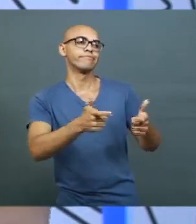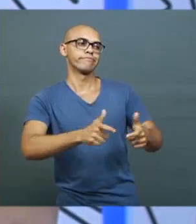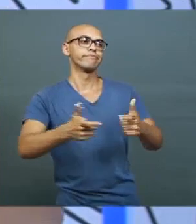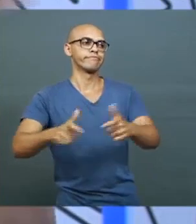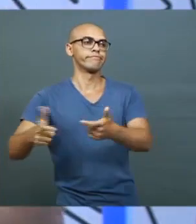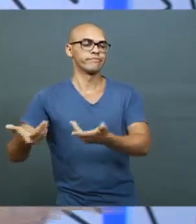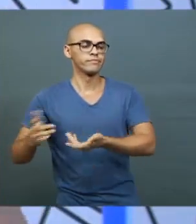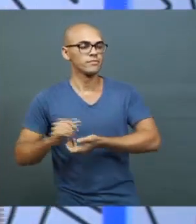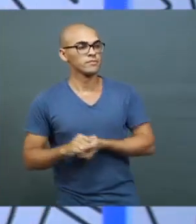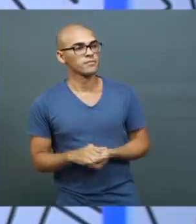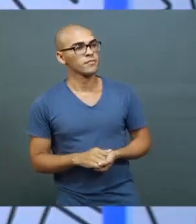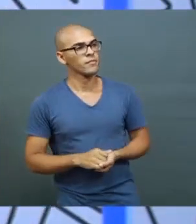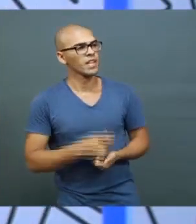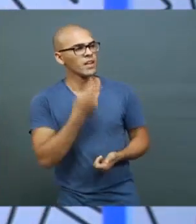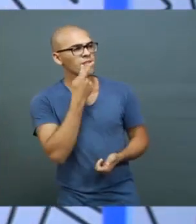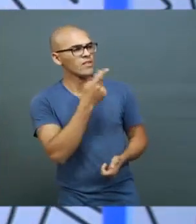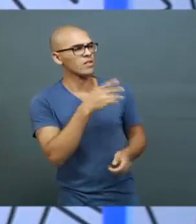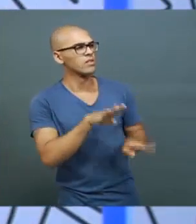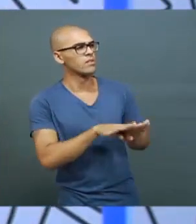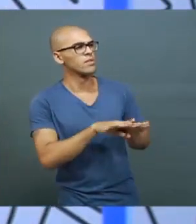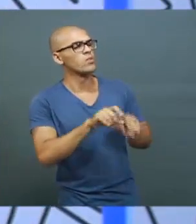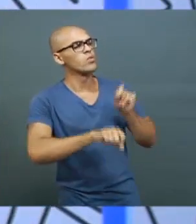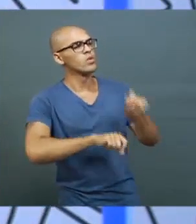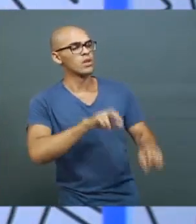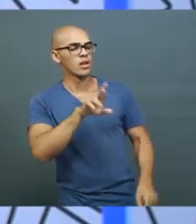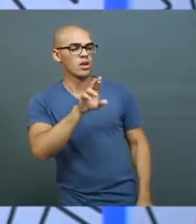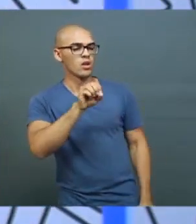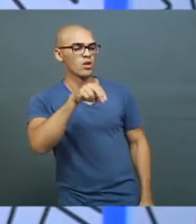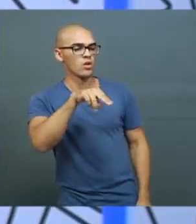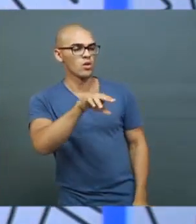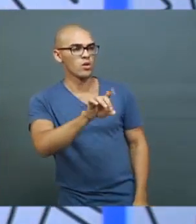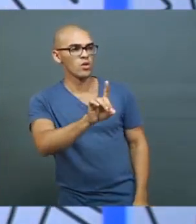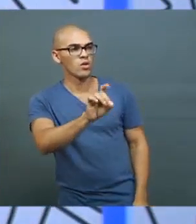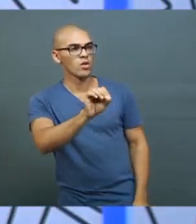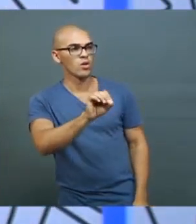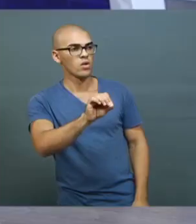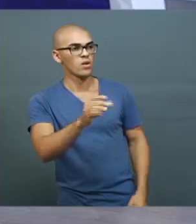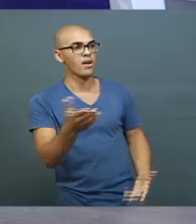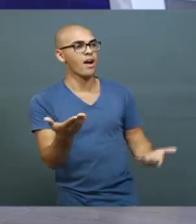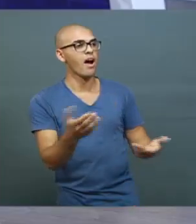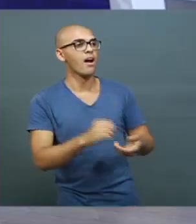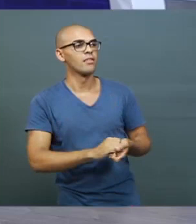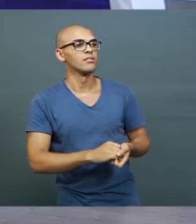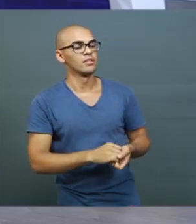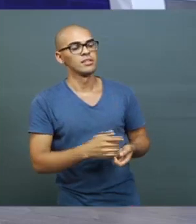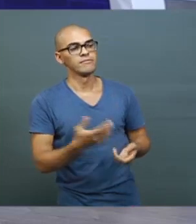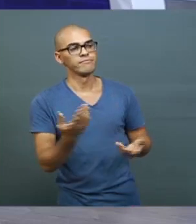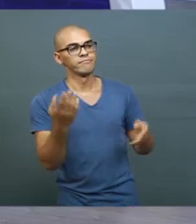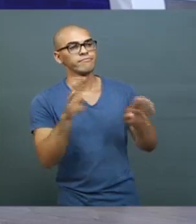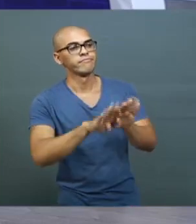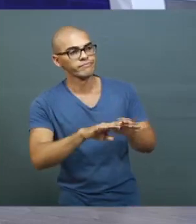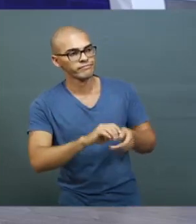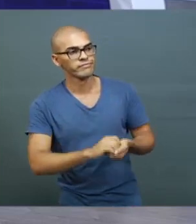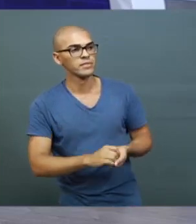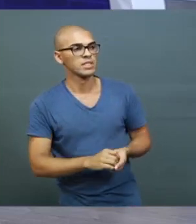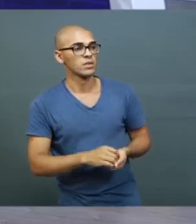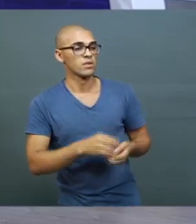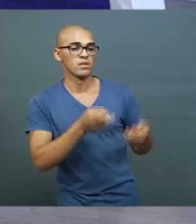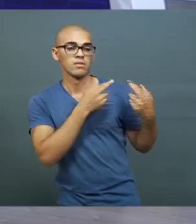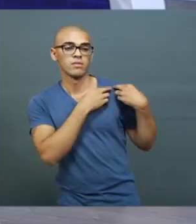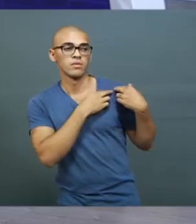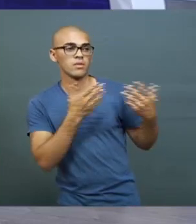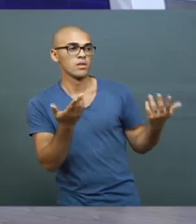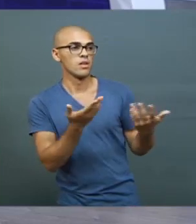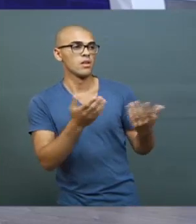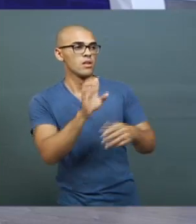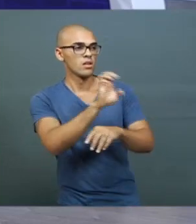que foi mencionado o Teatro Rondon Pacheco, né? Infelizmente devolvido para a Secretaria de Estado. Sabe-se lá se o governo estadual